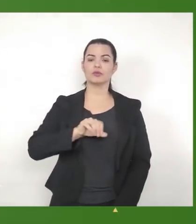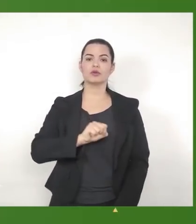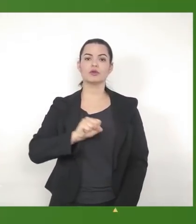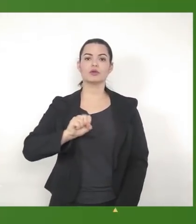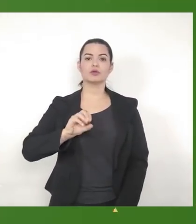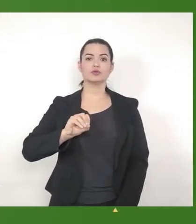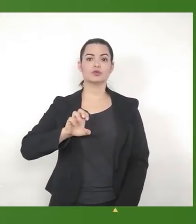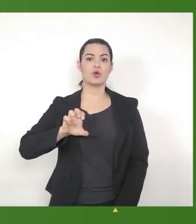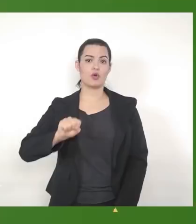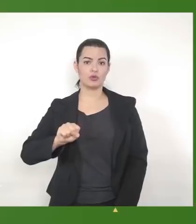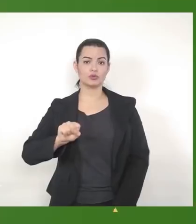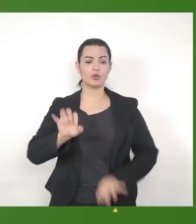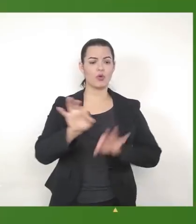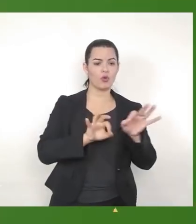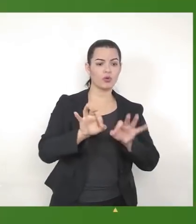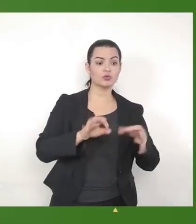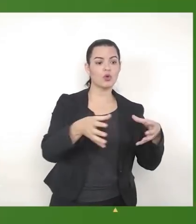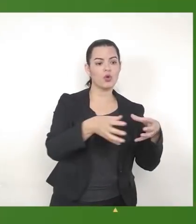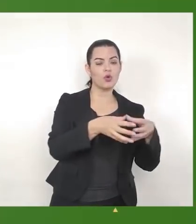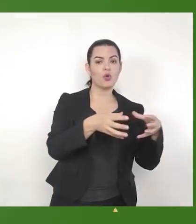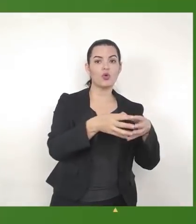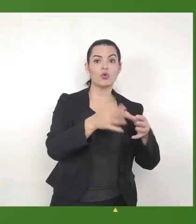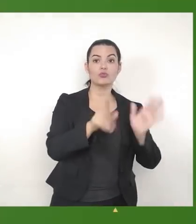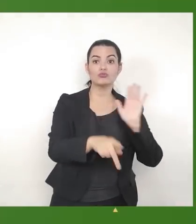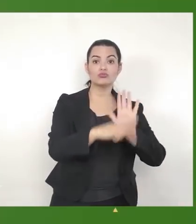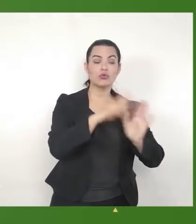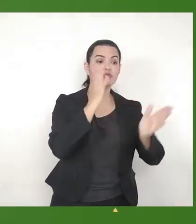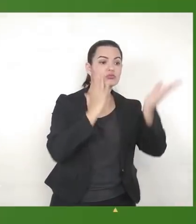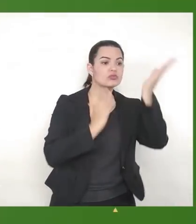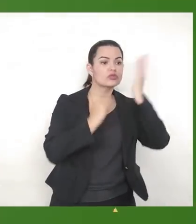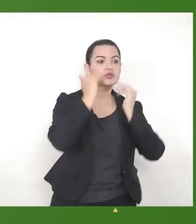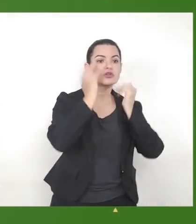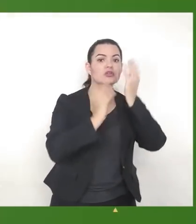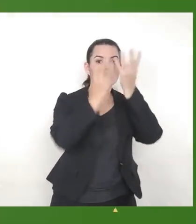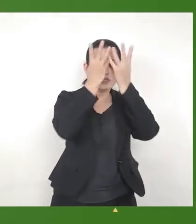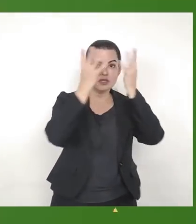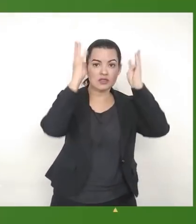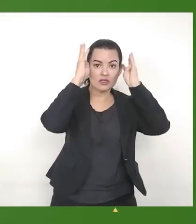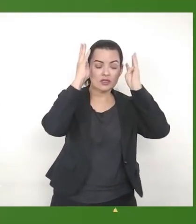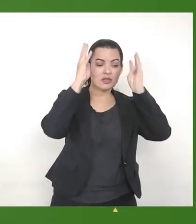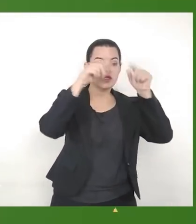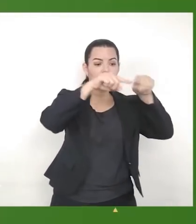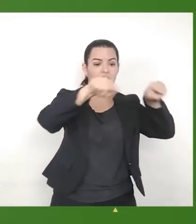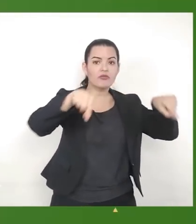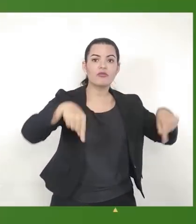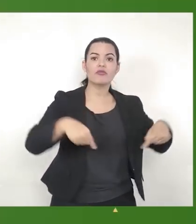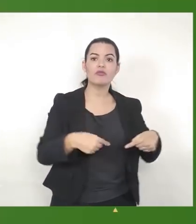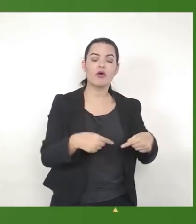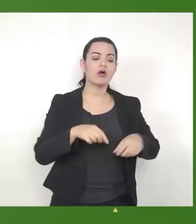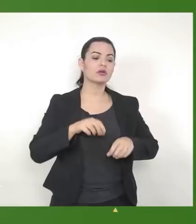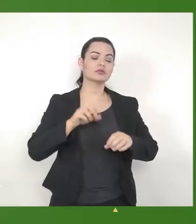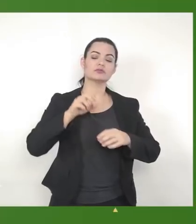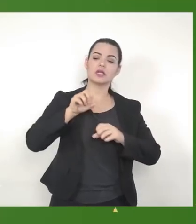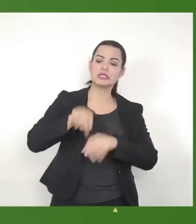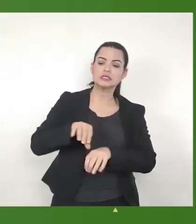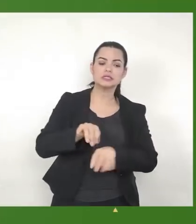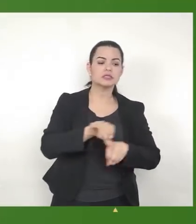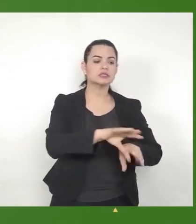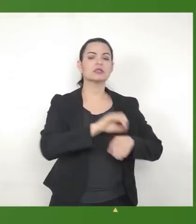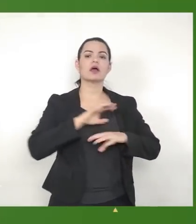as populações indígenas em torno desses locais e eles